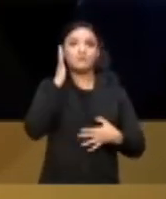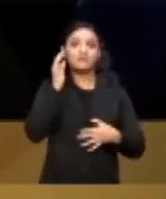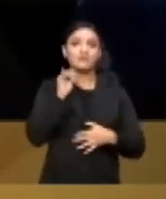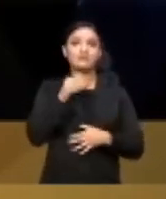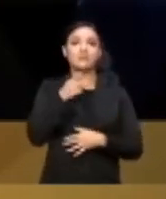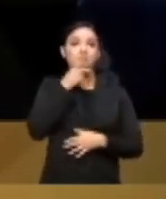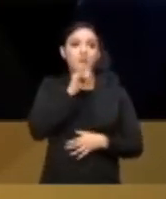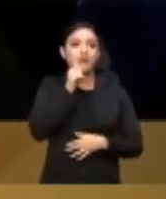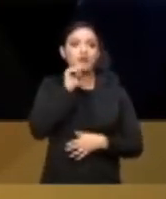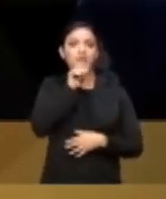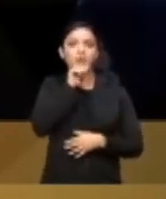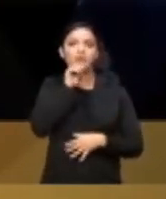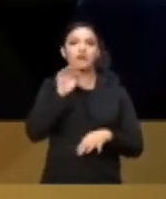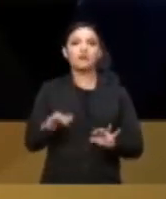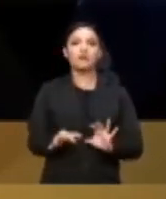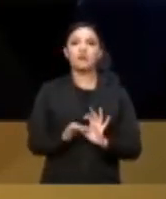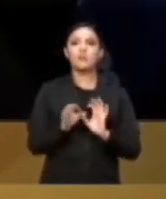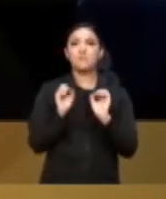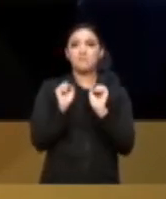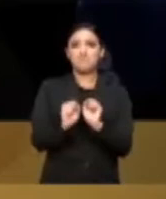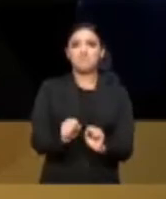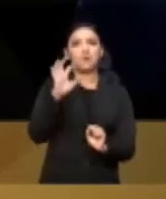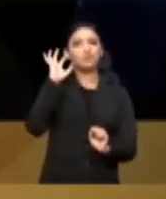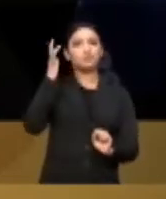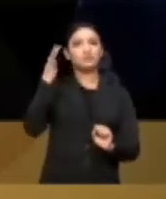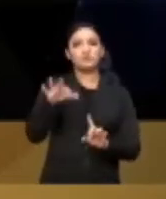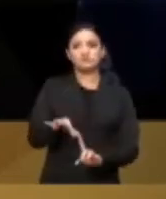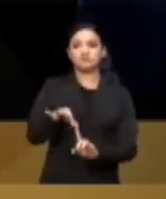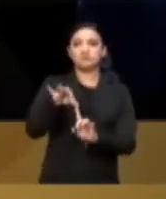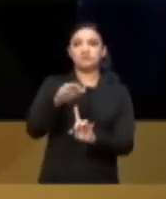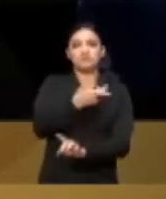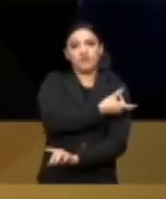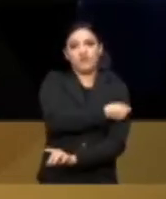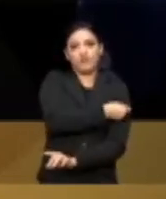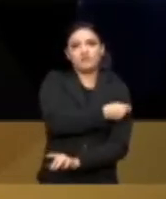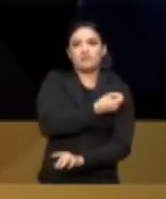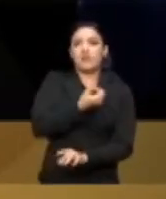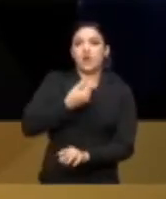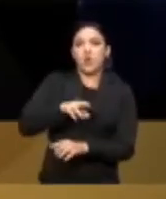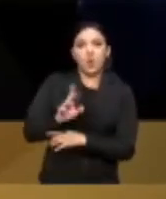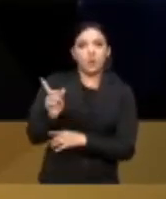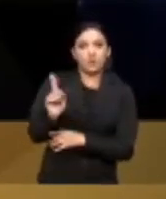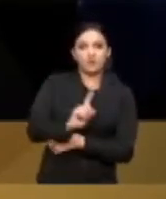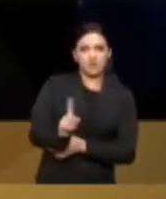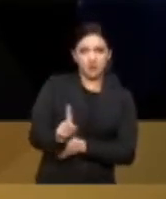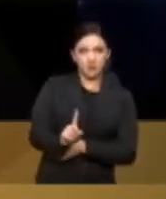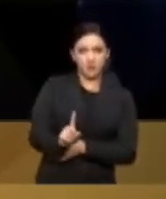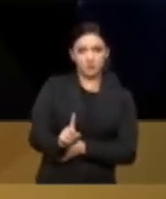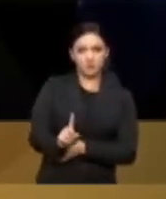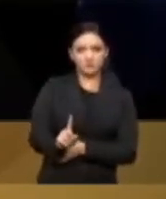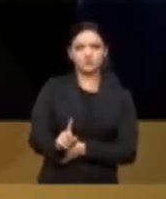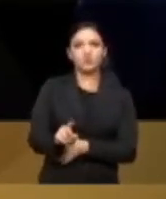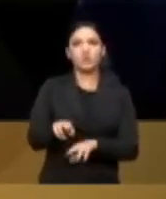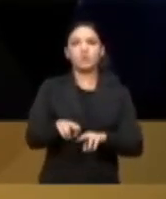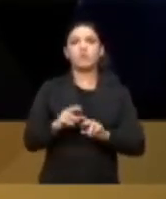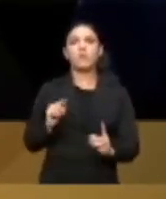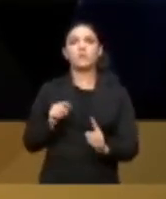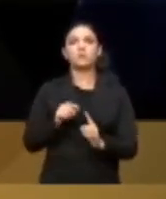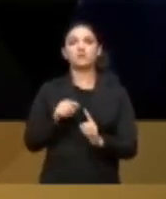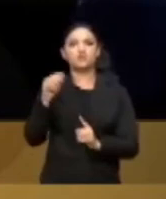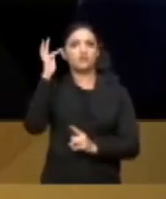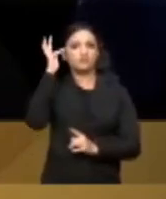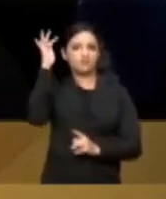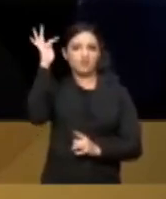para eximir os seus filhos da vacinação por motivo de